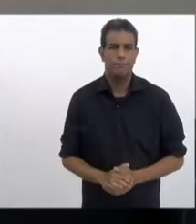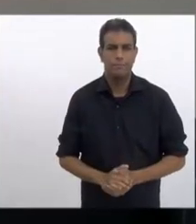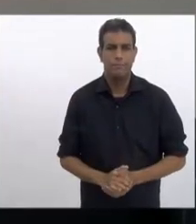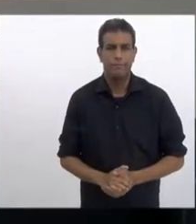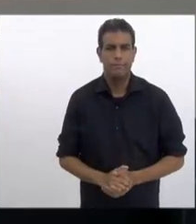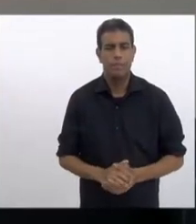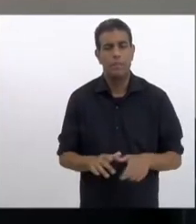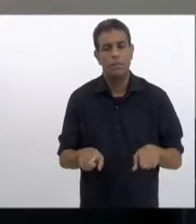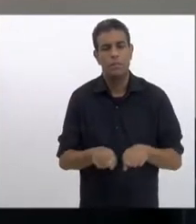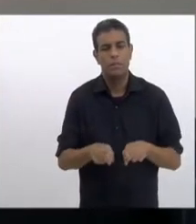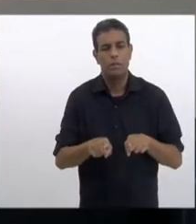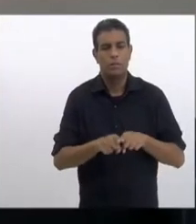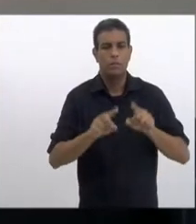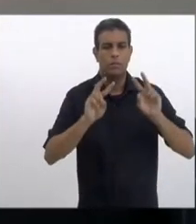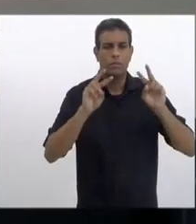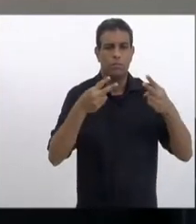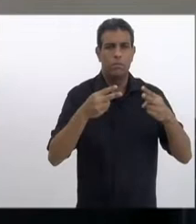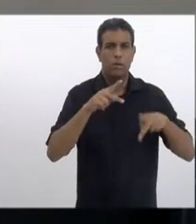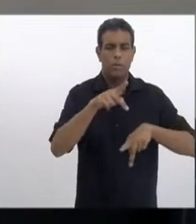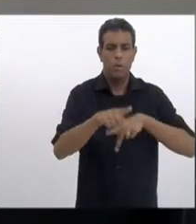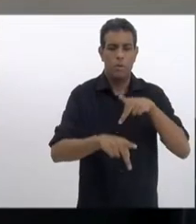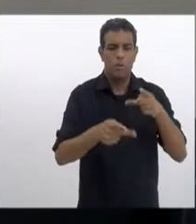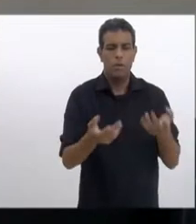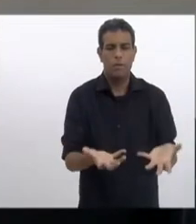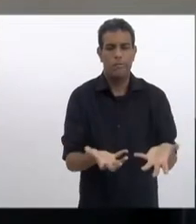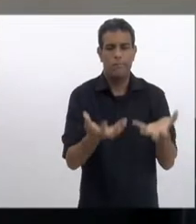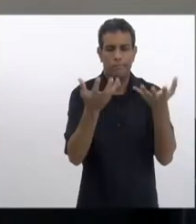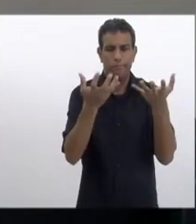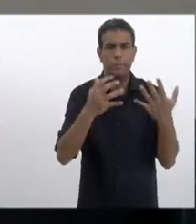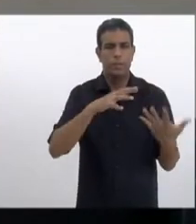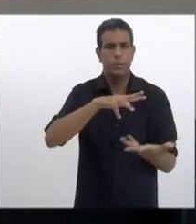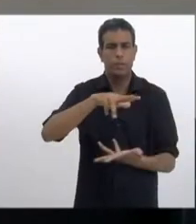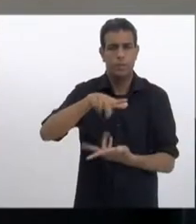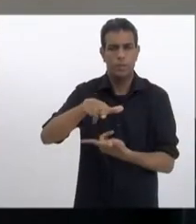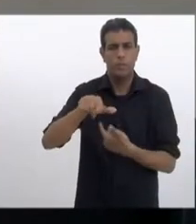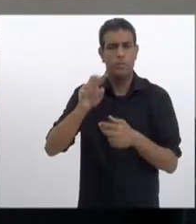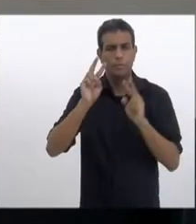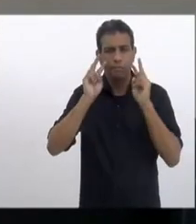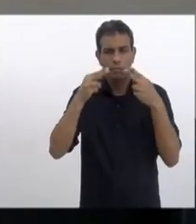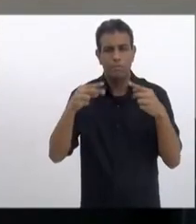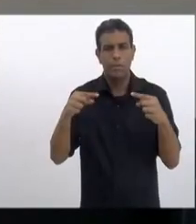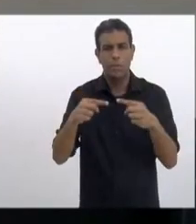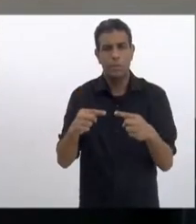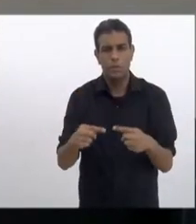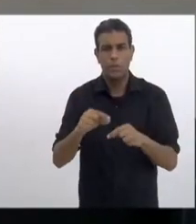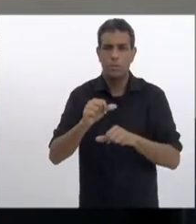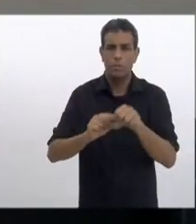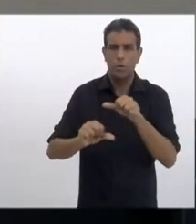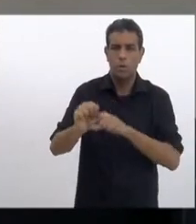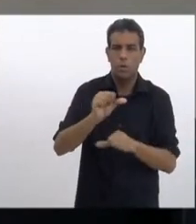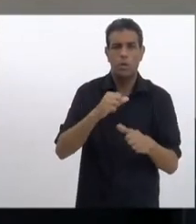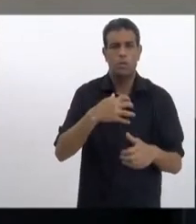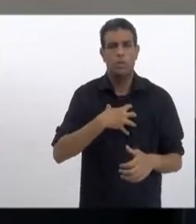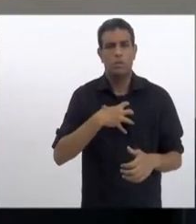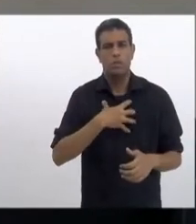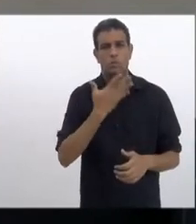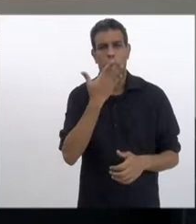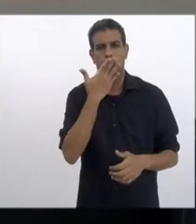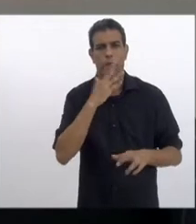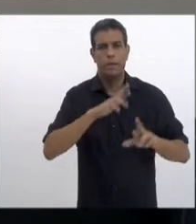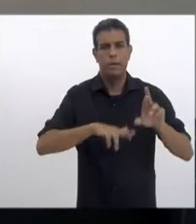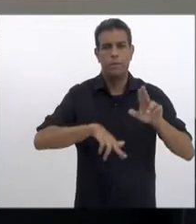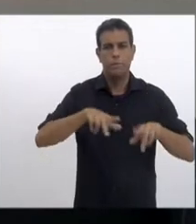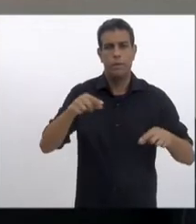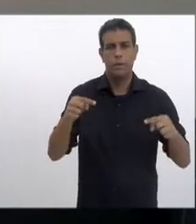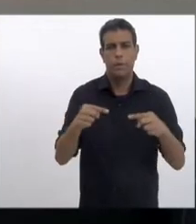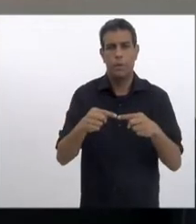Em parte devido ao crescimento da população mundial, com base apenas nas mudanças demográficas. As